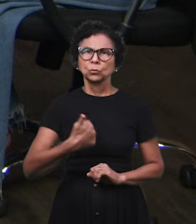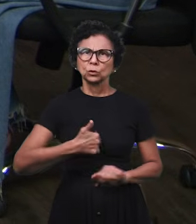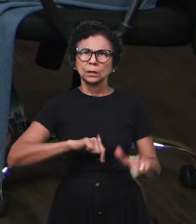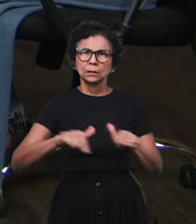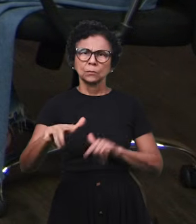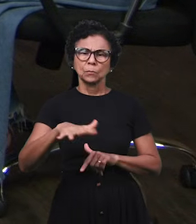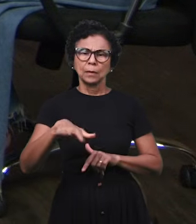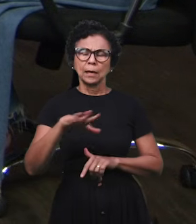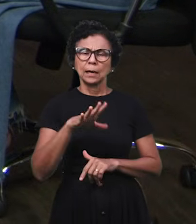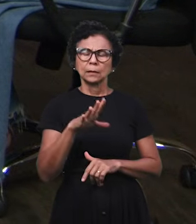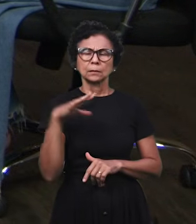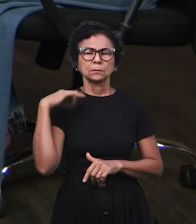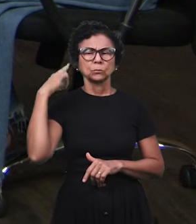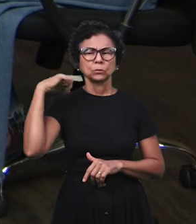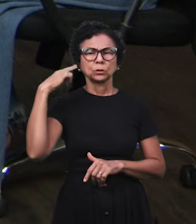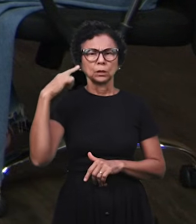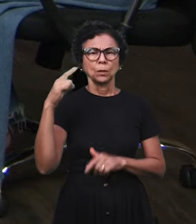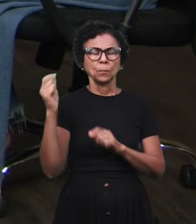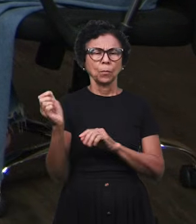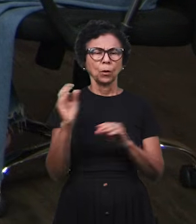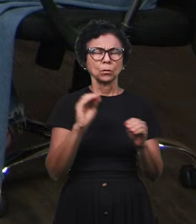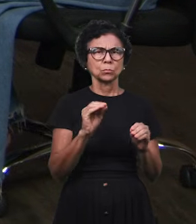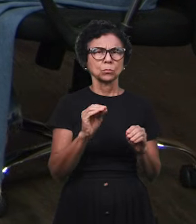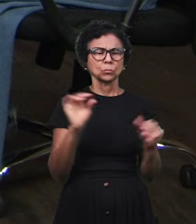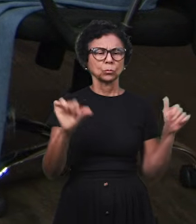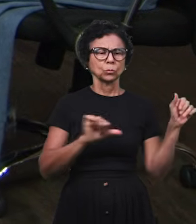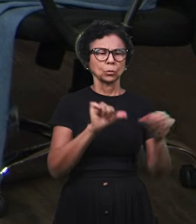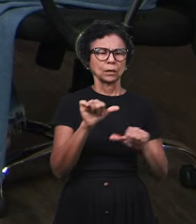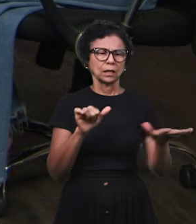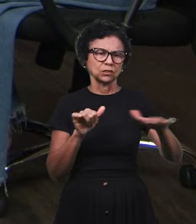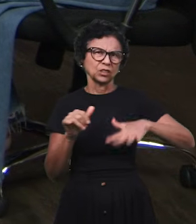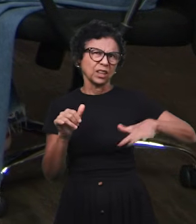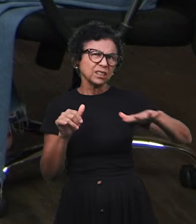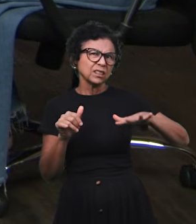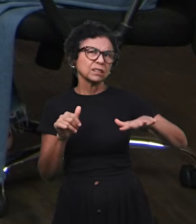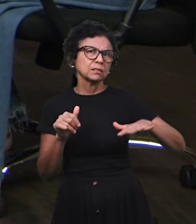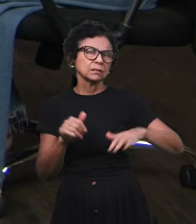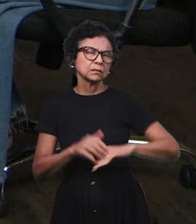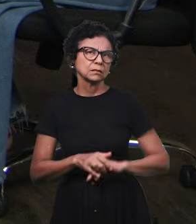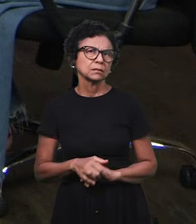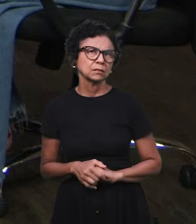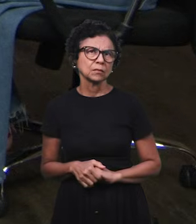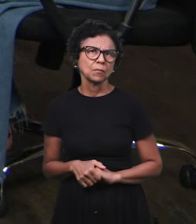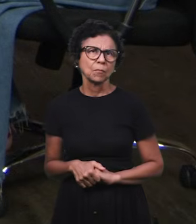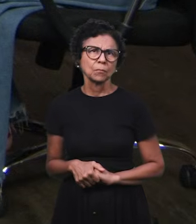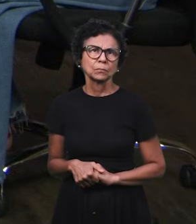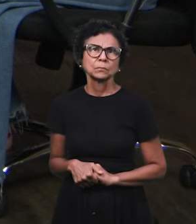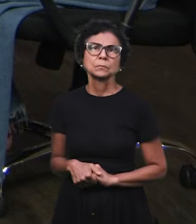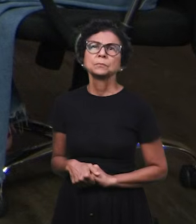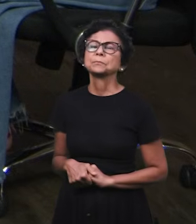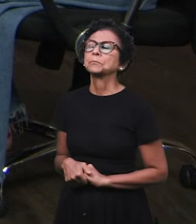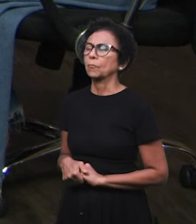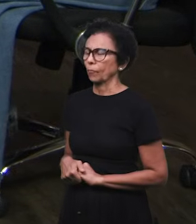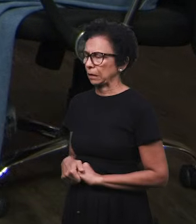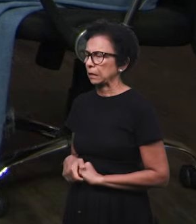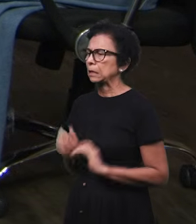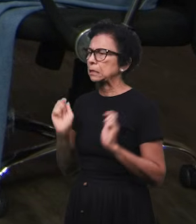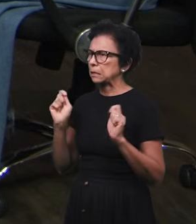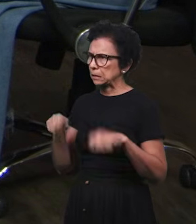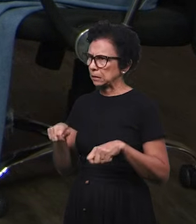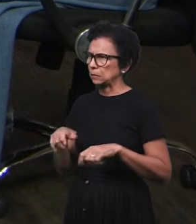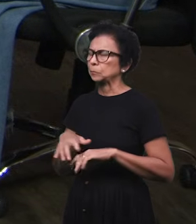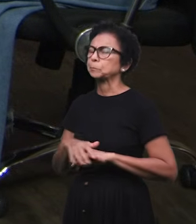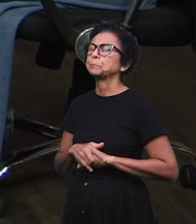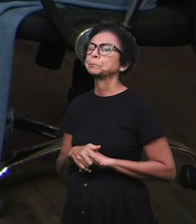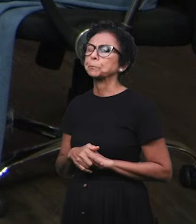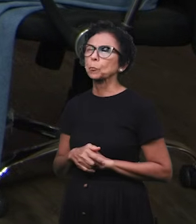Eduarda, é possível sim. E no direito, assim, por mais que muitos possam pensar que não, né? É muito comum, tá?